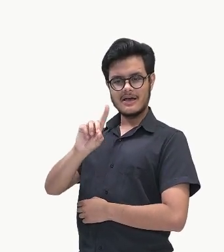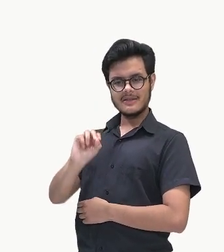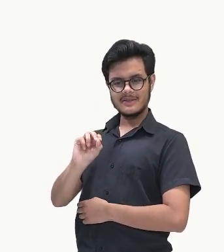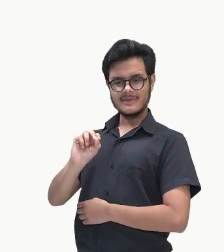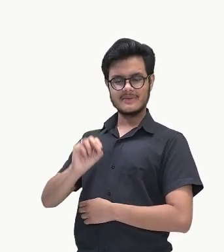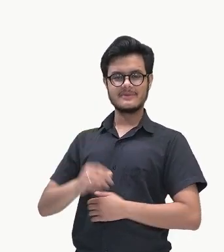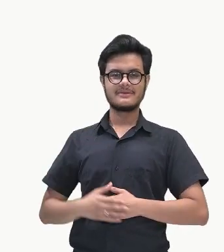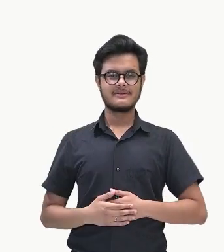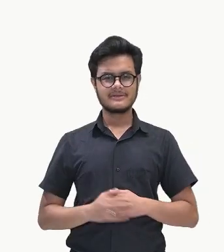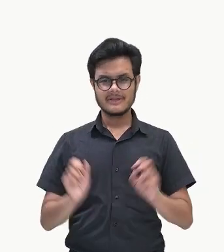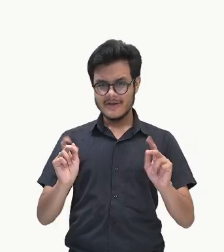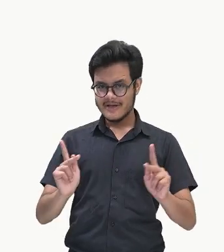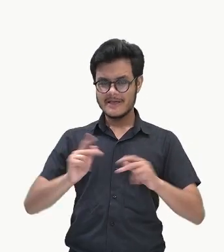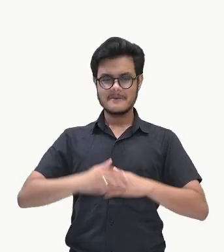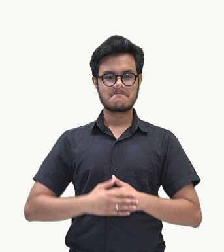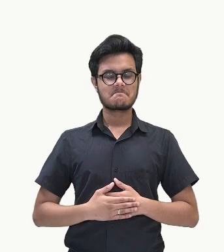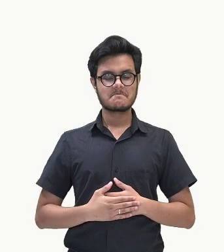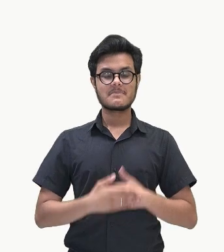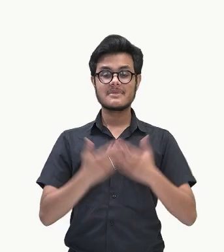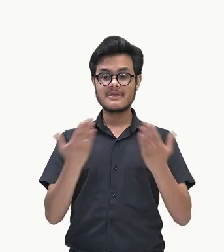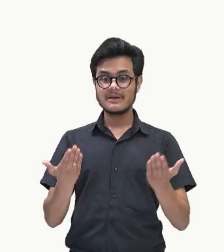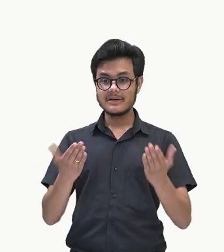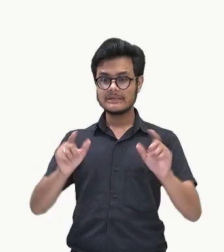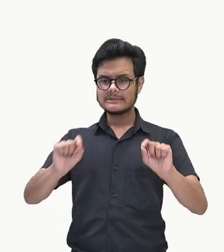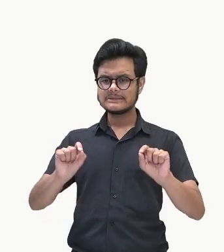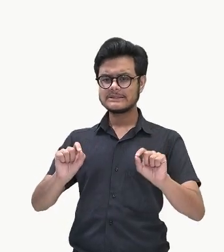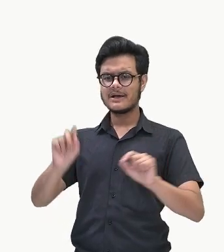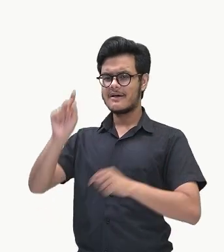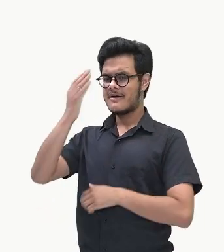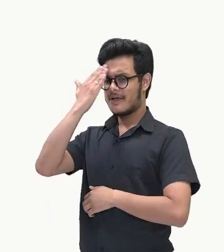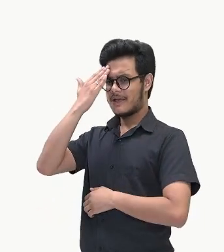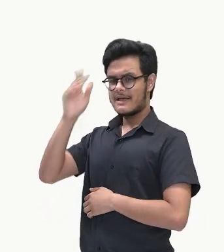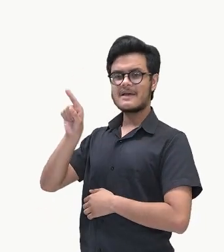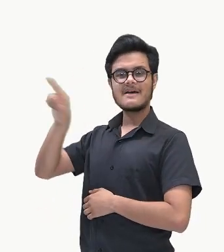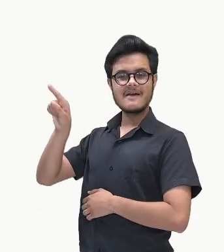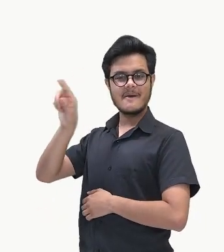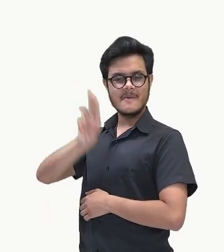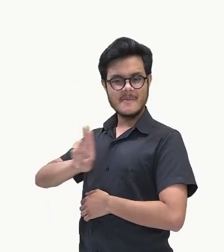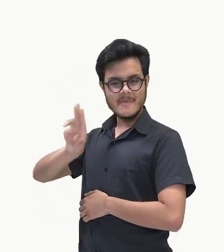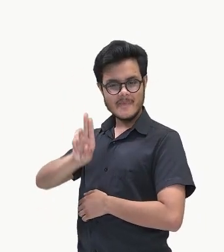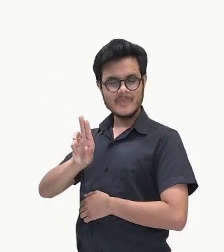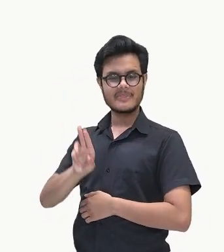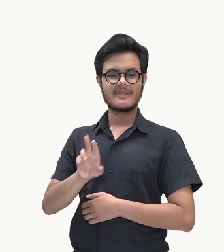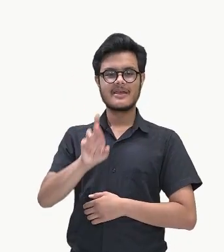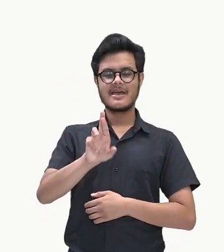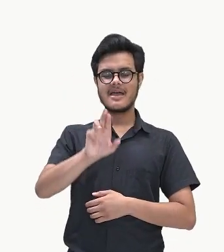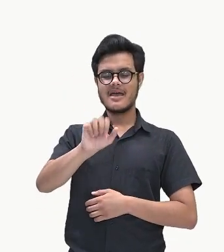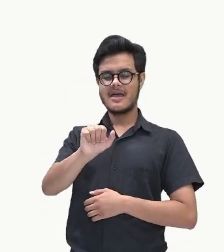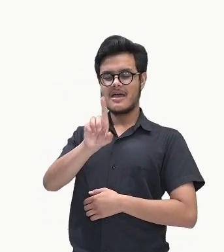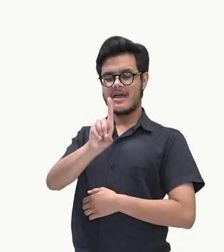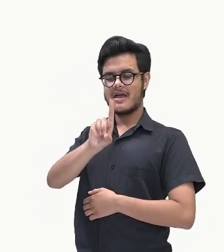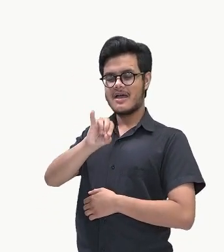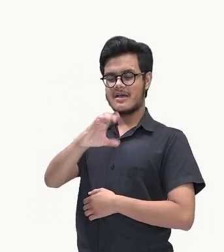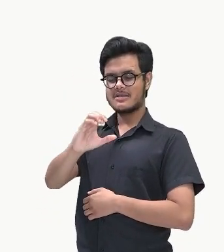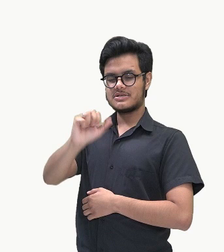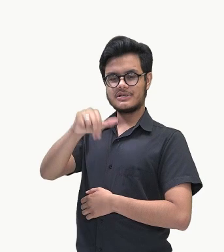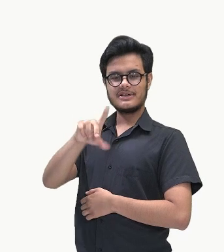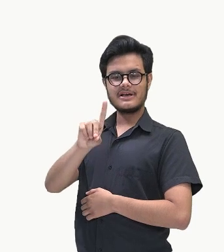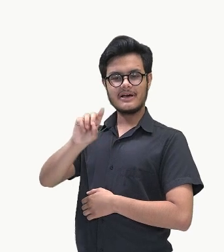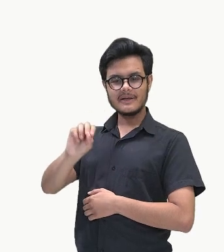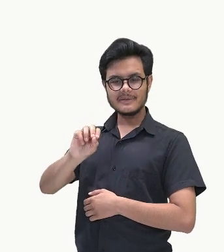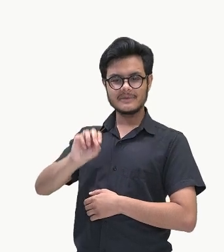Ok? Então, sempre que você ouvir índice do radical, nós estamos falando deste númerozinho que está aqui,